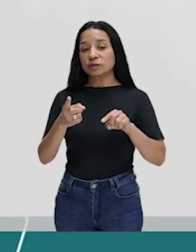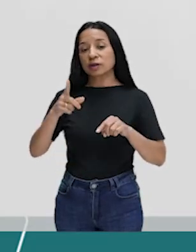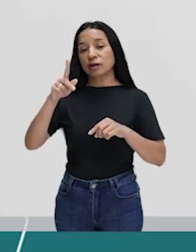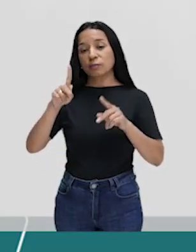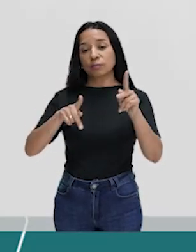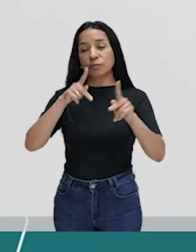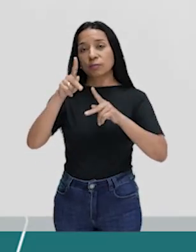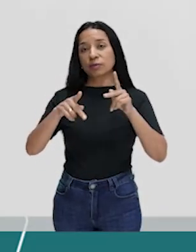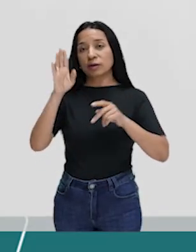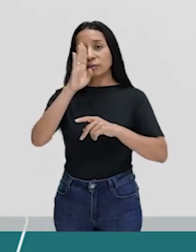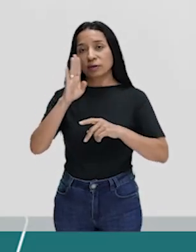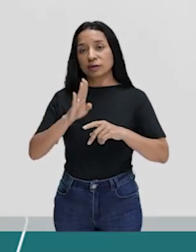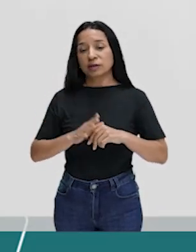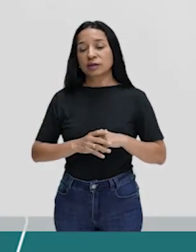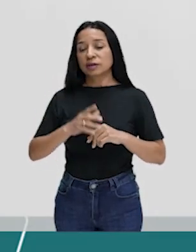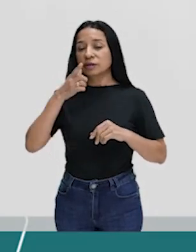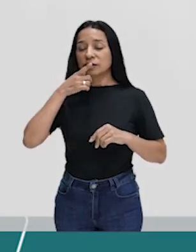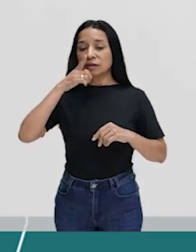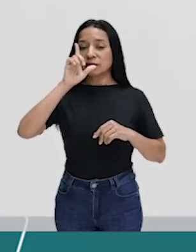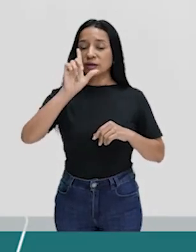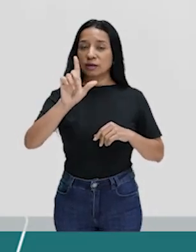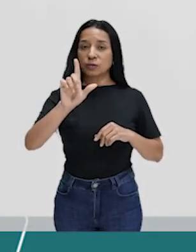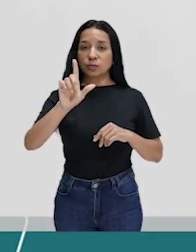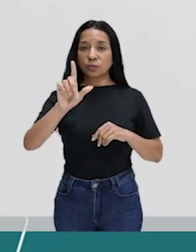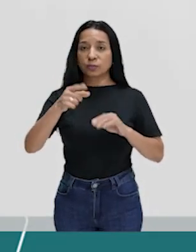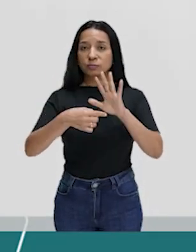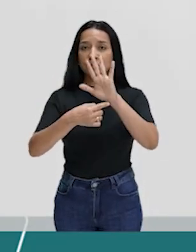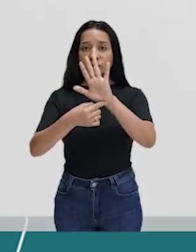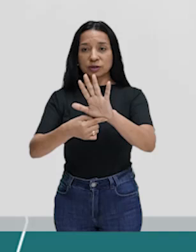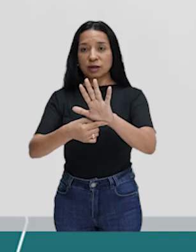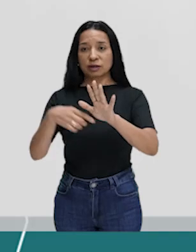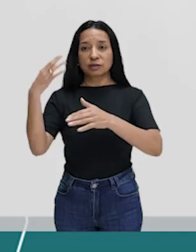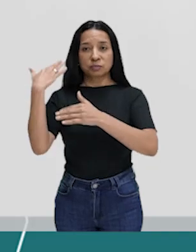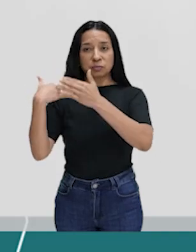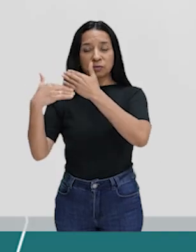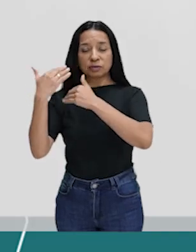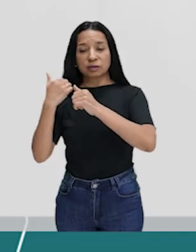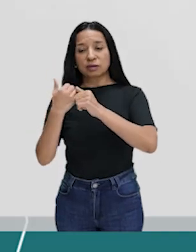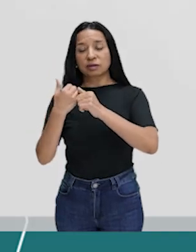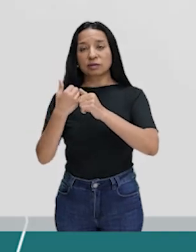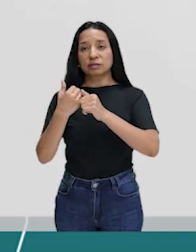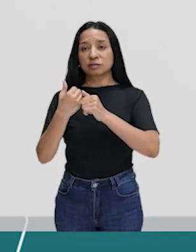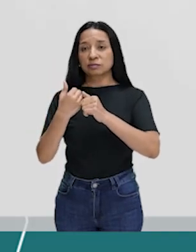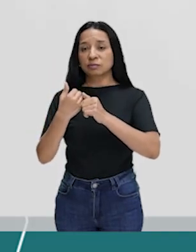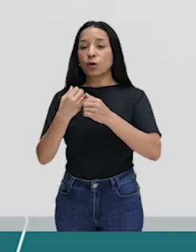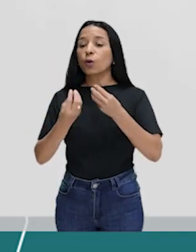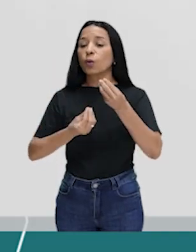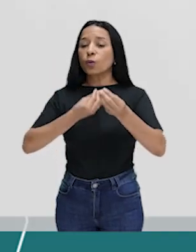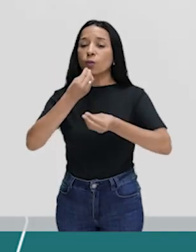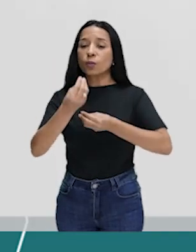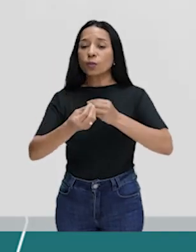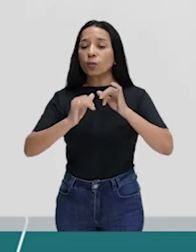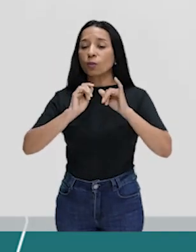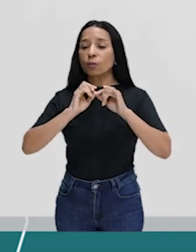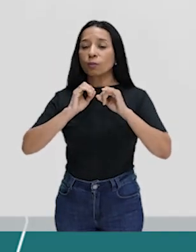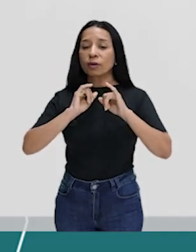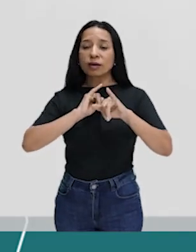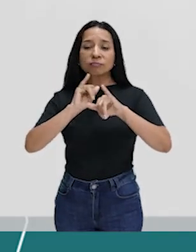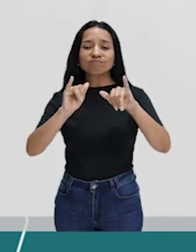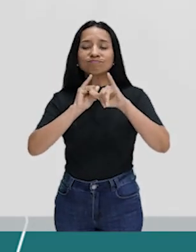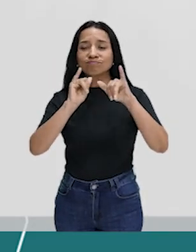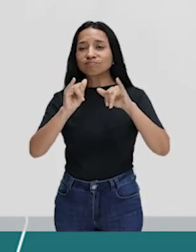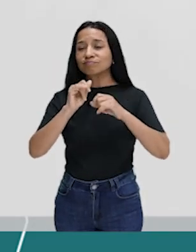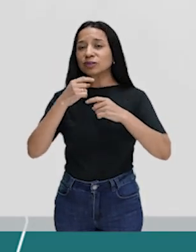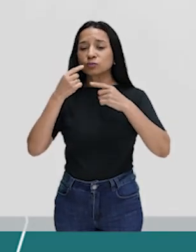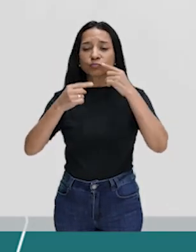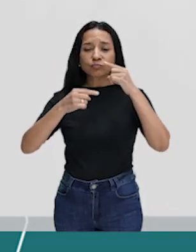nessa época. Era a forma que se havia de denunciar certas situações na